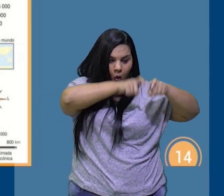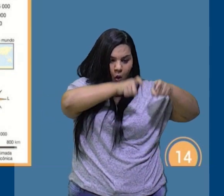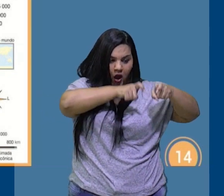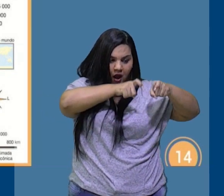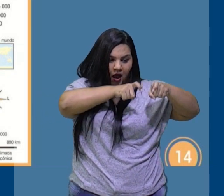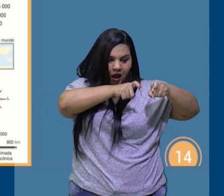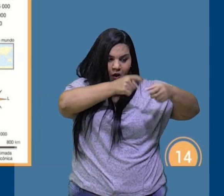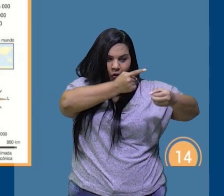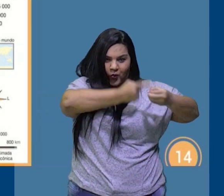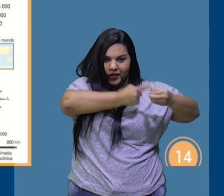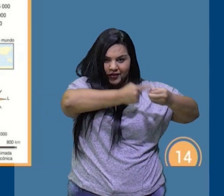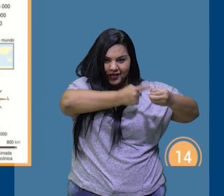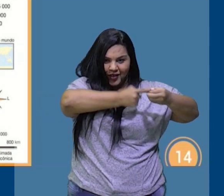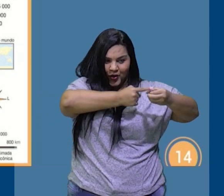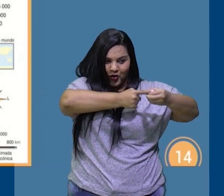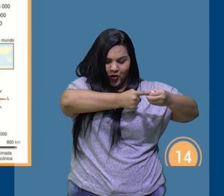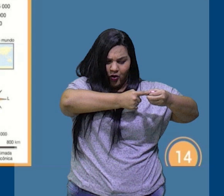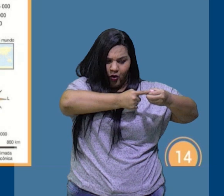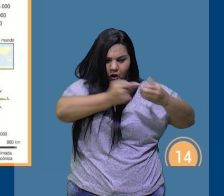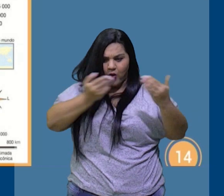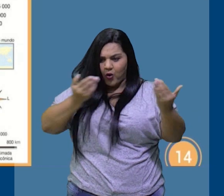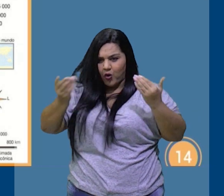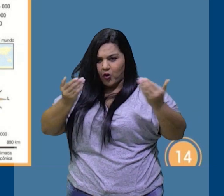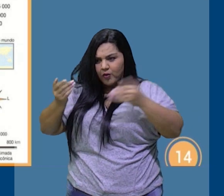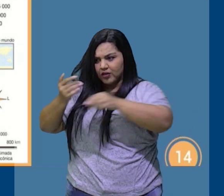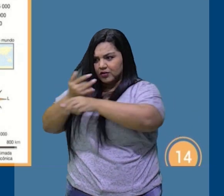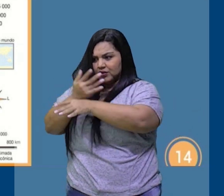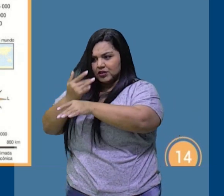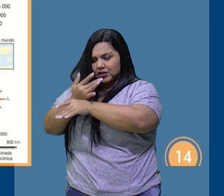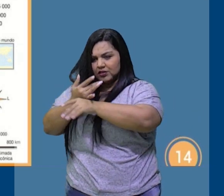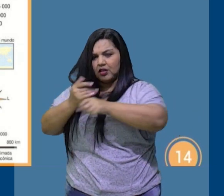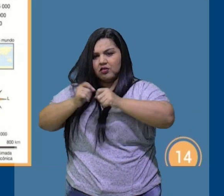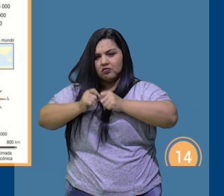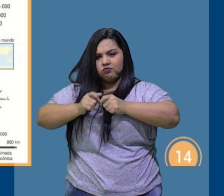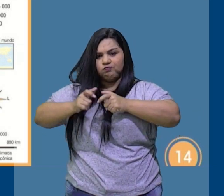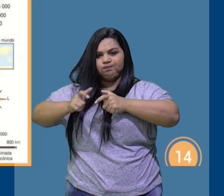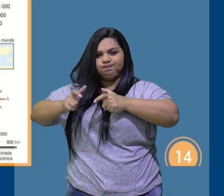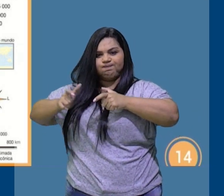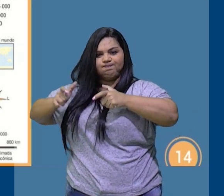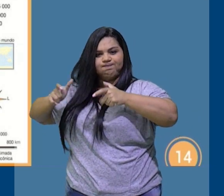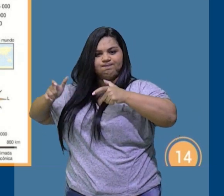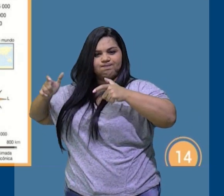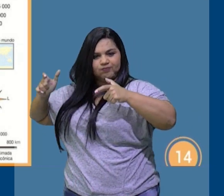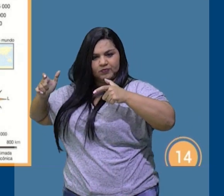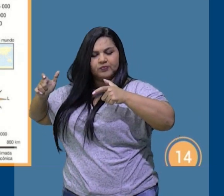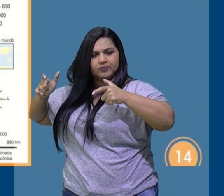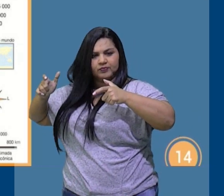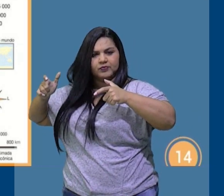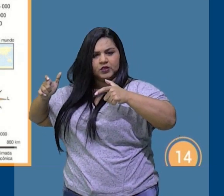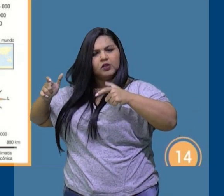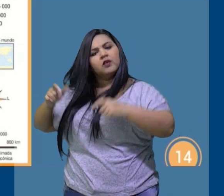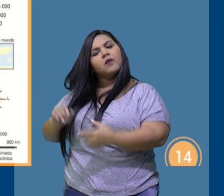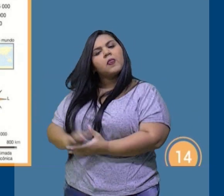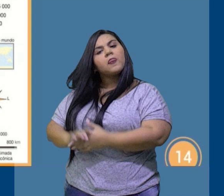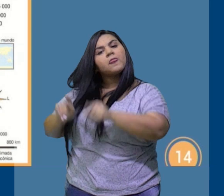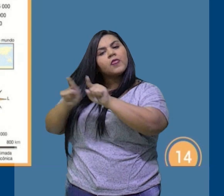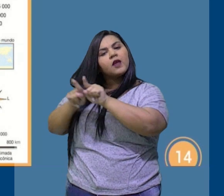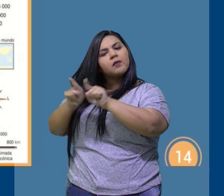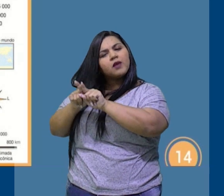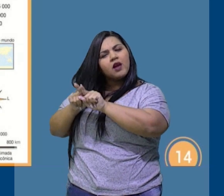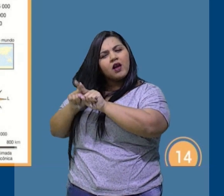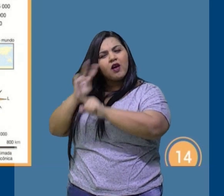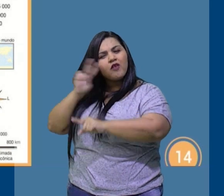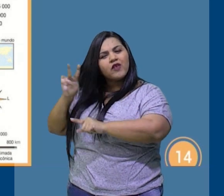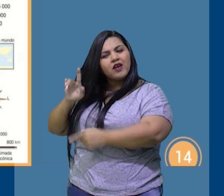observar aqui a partir da legenda também, né, que está aqui no cantinho, olha, eu tenho